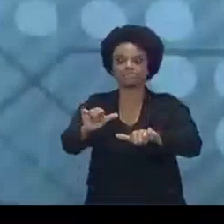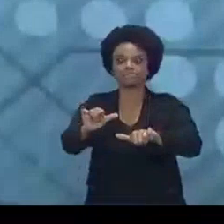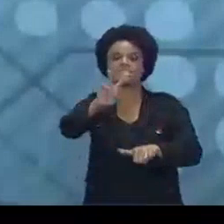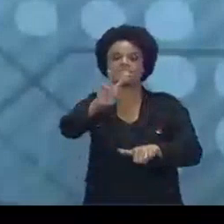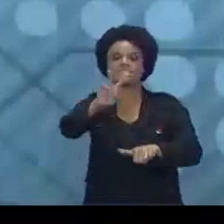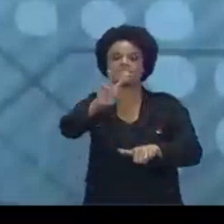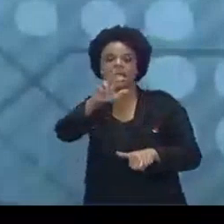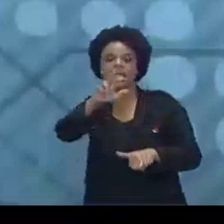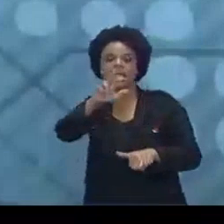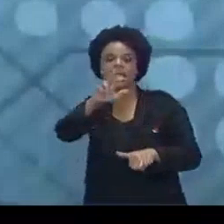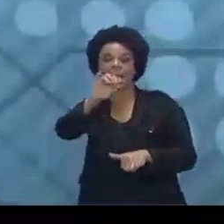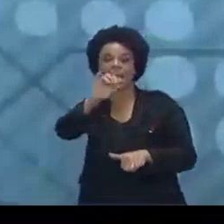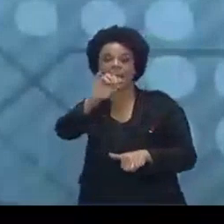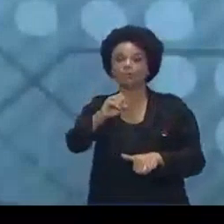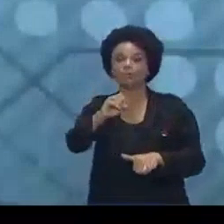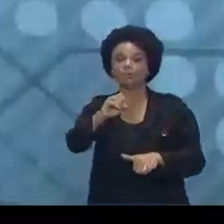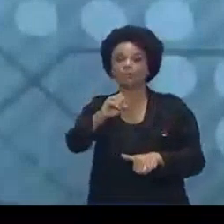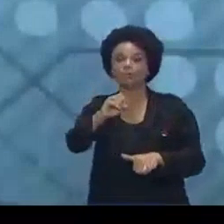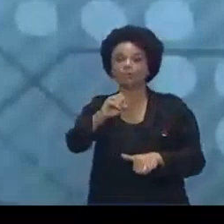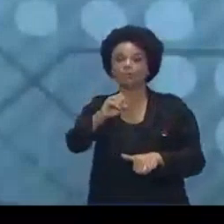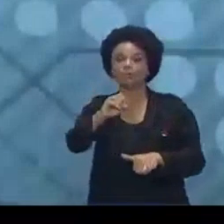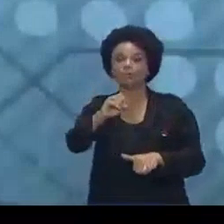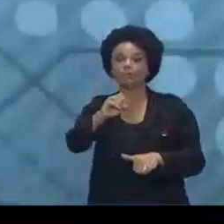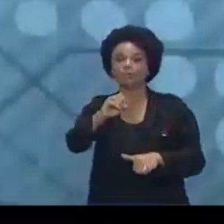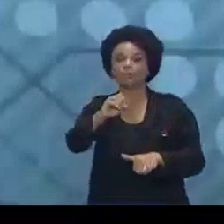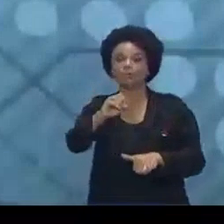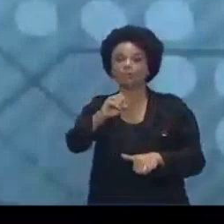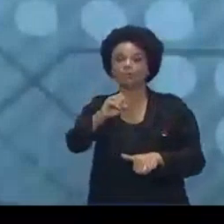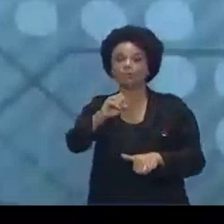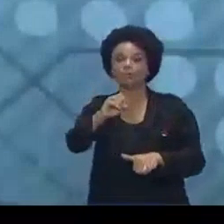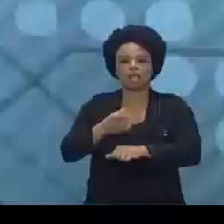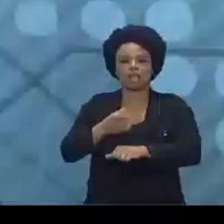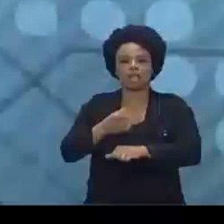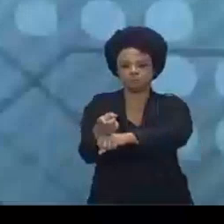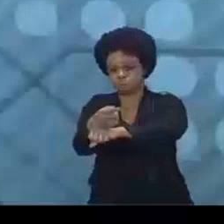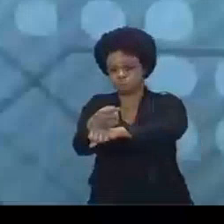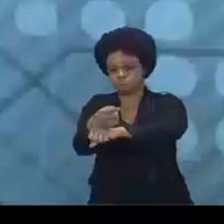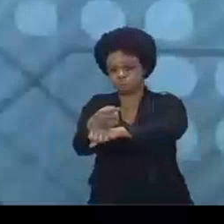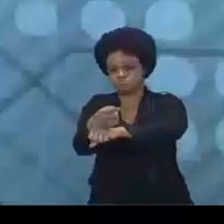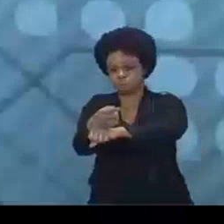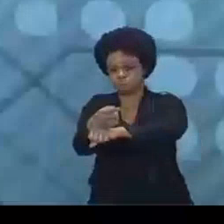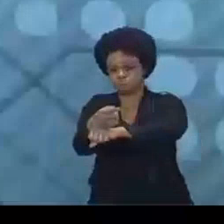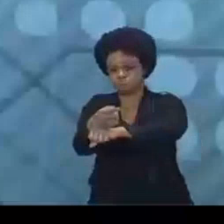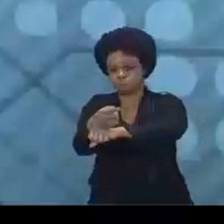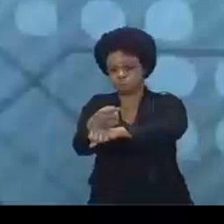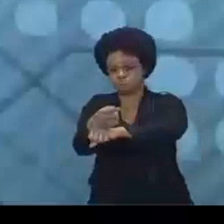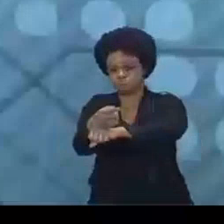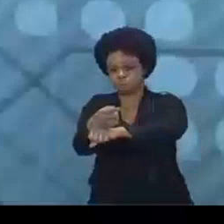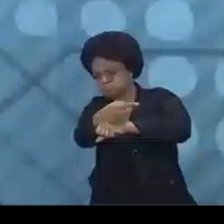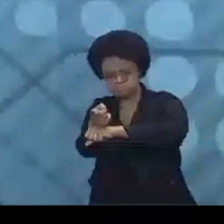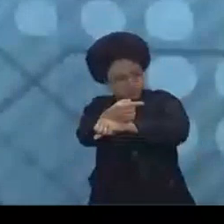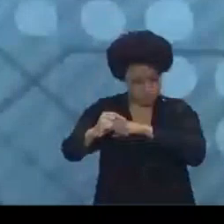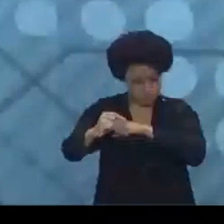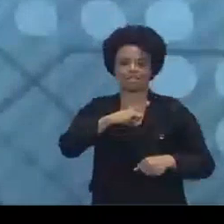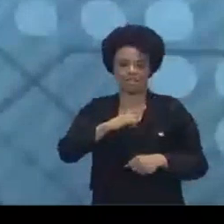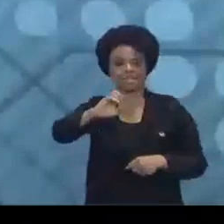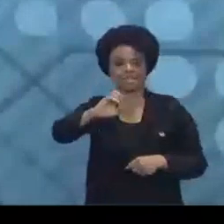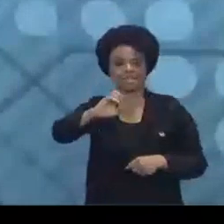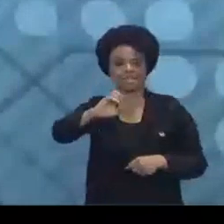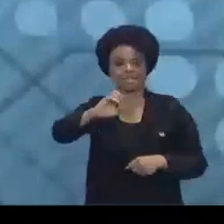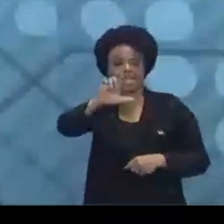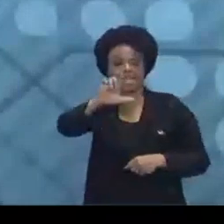está tendo nenhum tipo de aceleração. Quando nós estamos falando em aceleração, nós podemos estar nos referindo à aceleração